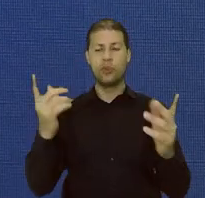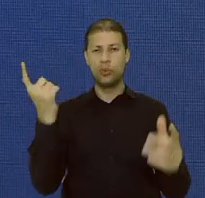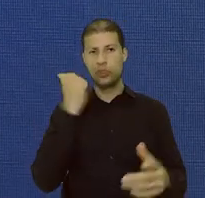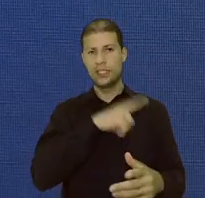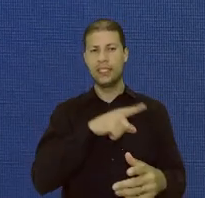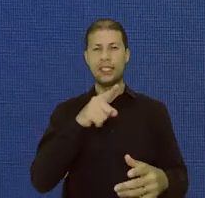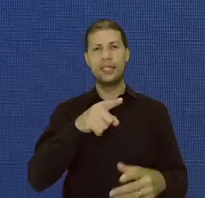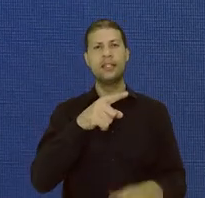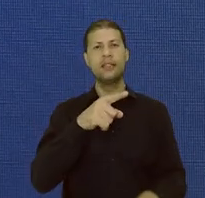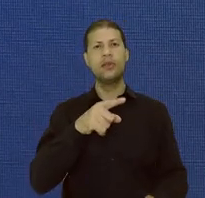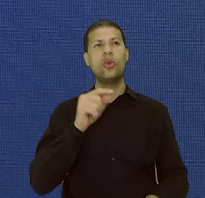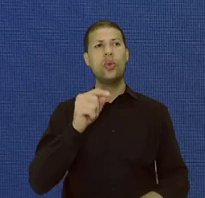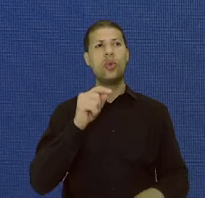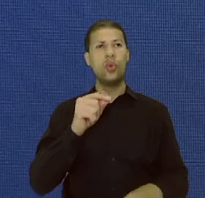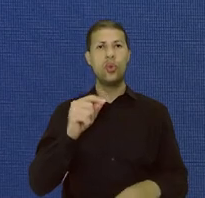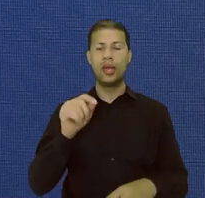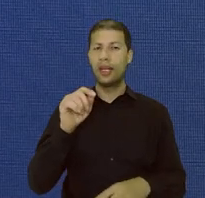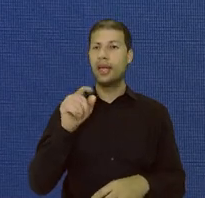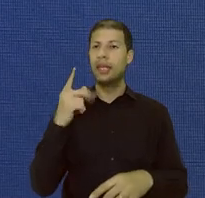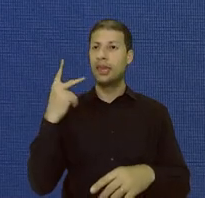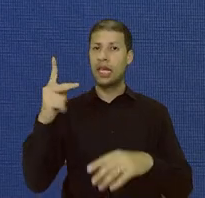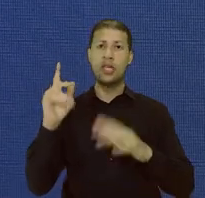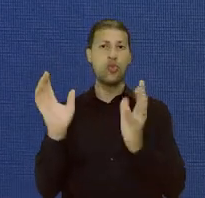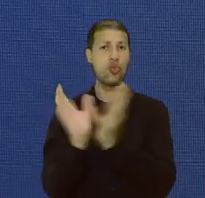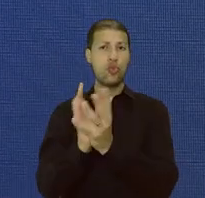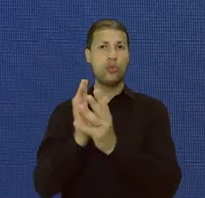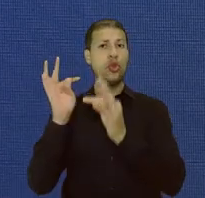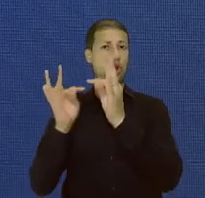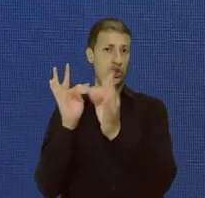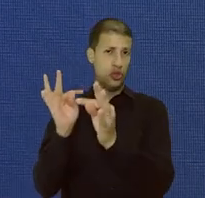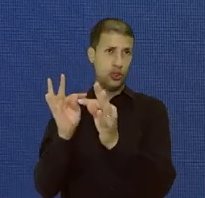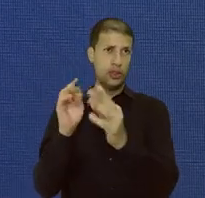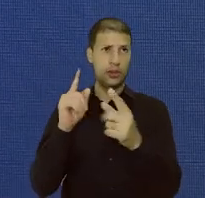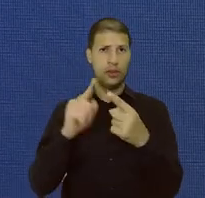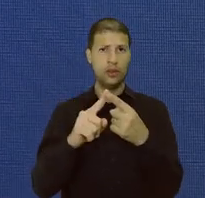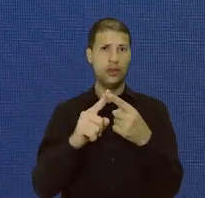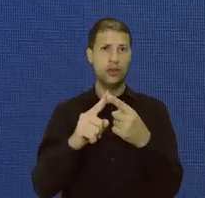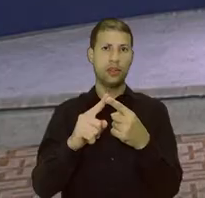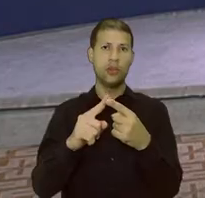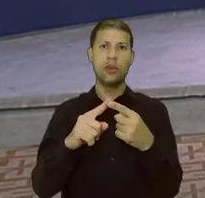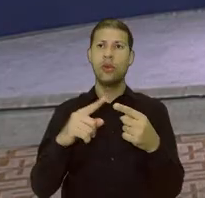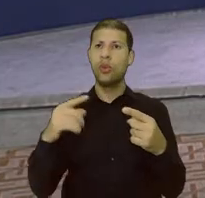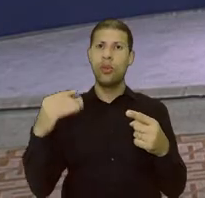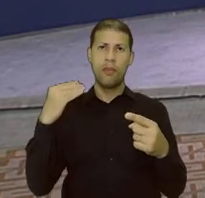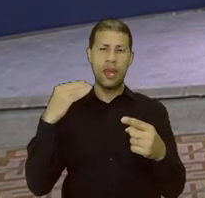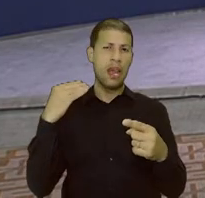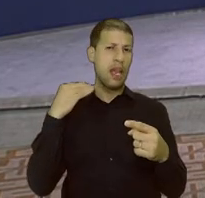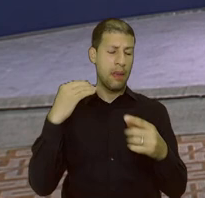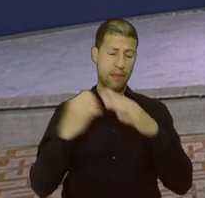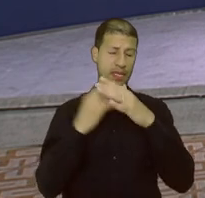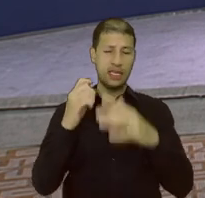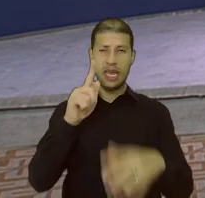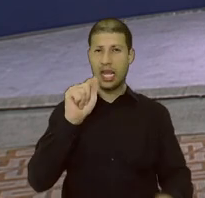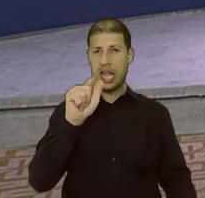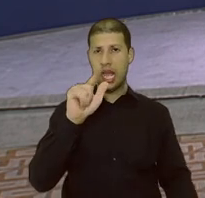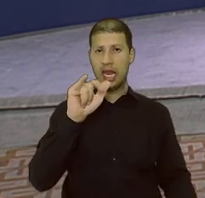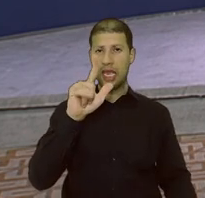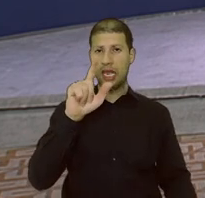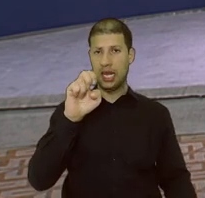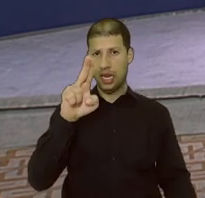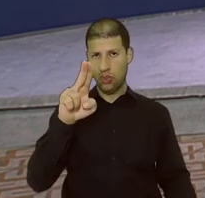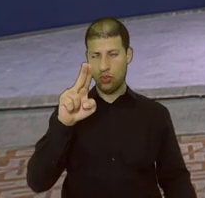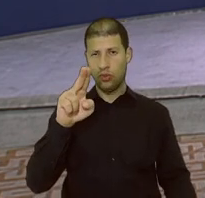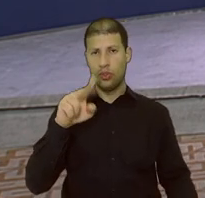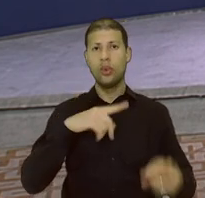os técnicos de tecnologia dele um era era uma um bem que exercer que foi a Galileu foi uma empresa parecida com a Doc e a outra